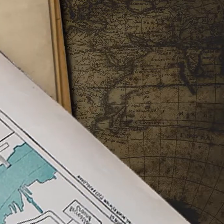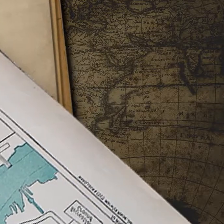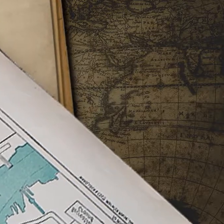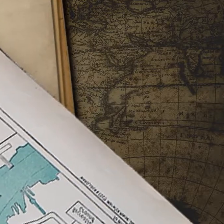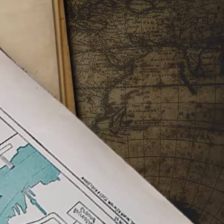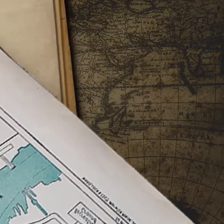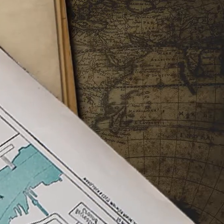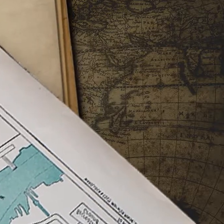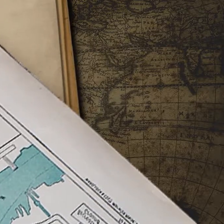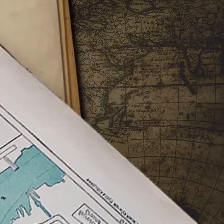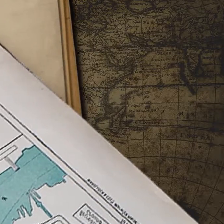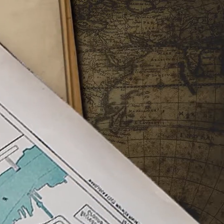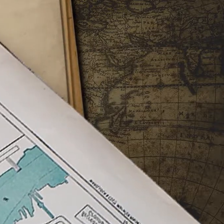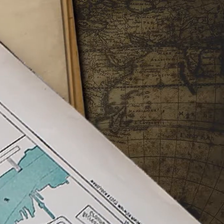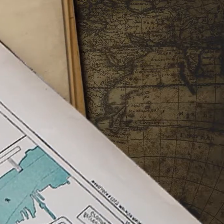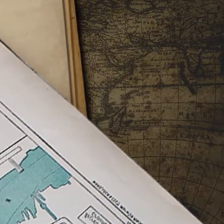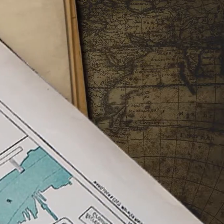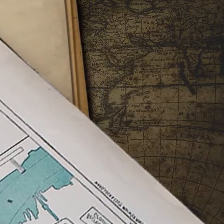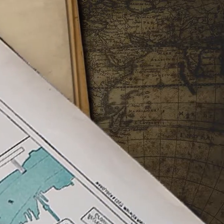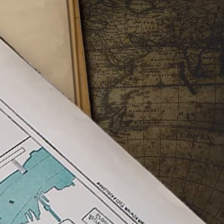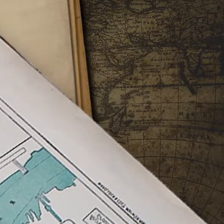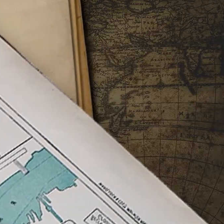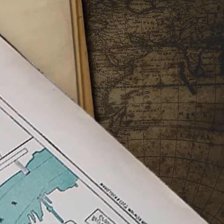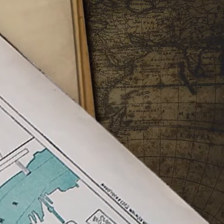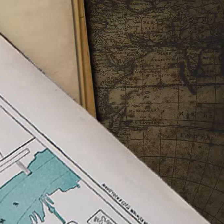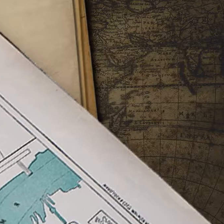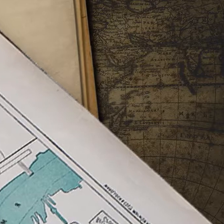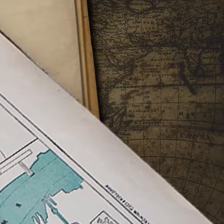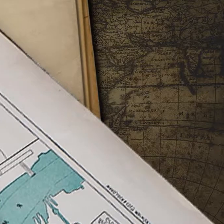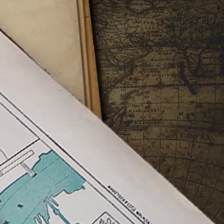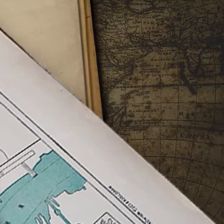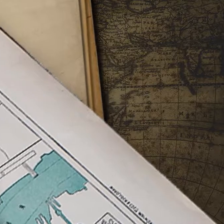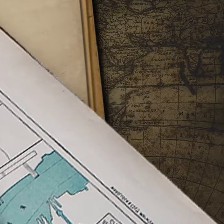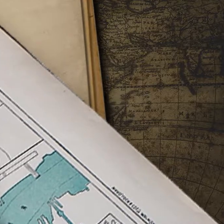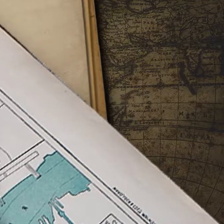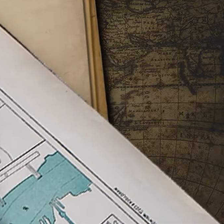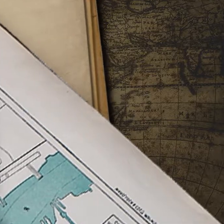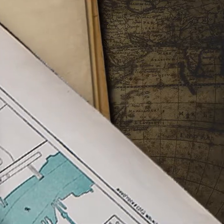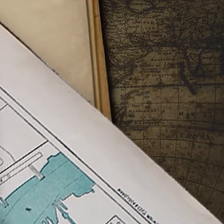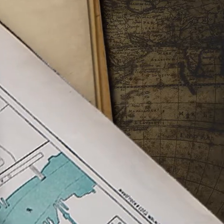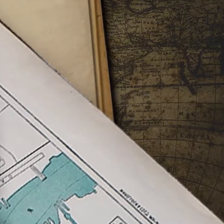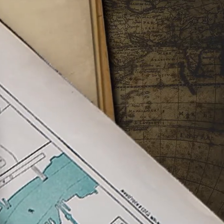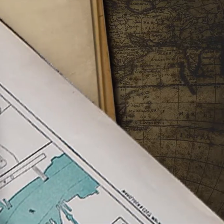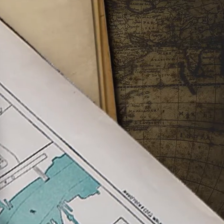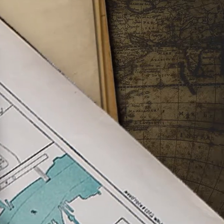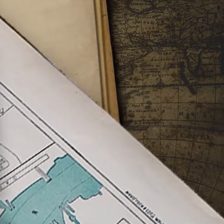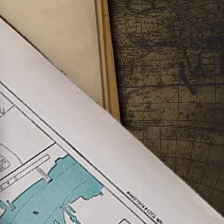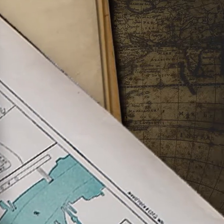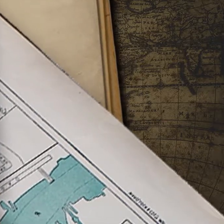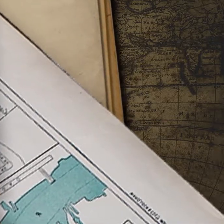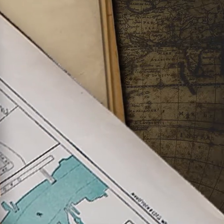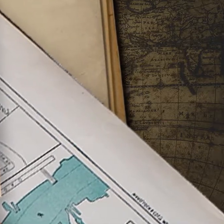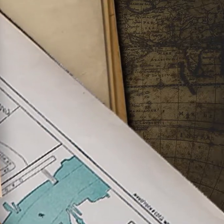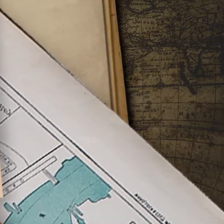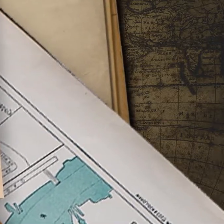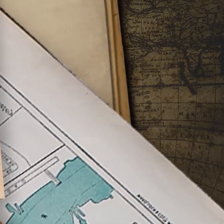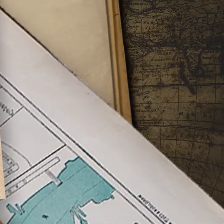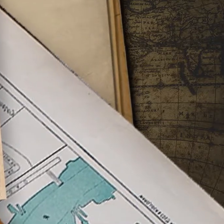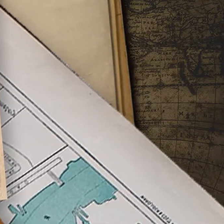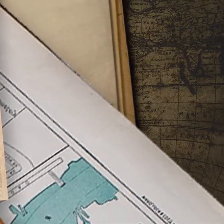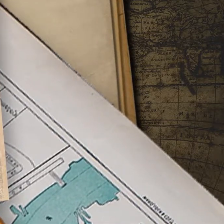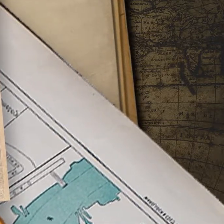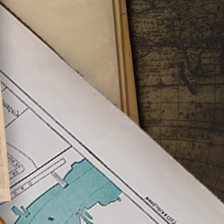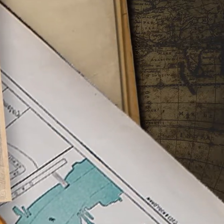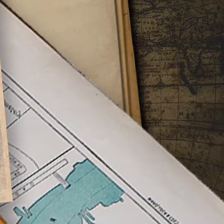Detetive Fix, com a mão apoiada no corrimão, observa da porta de um corredor o Sr. Fogg numa sala, sentado à mesa com um senhor em